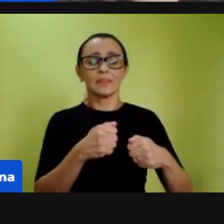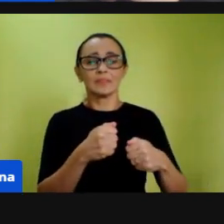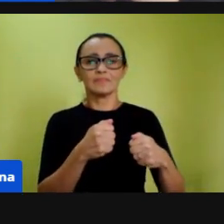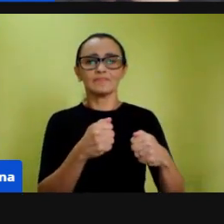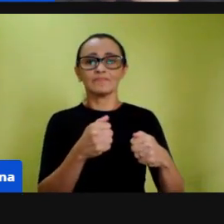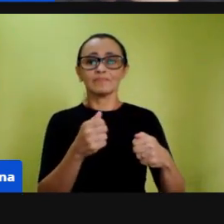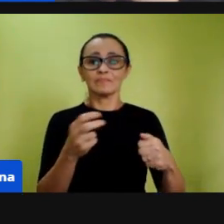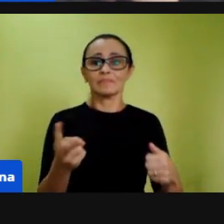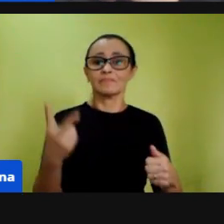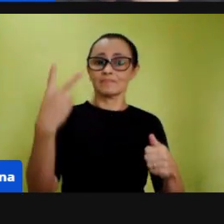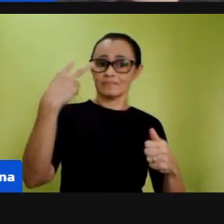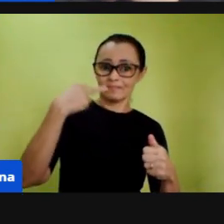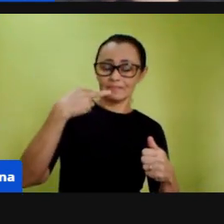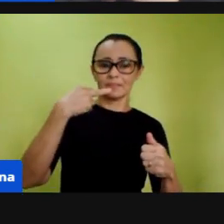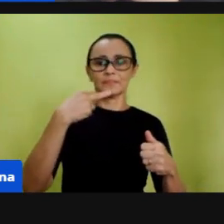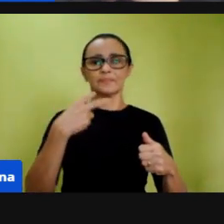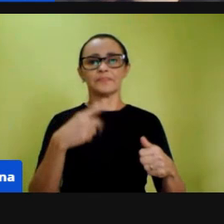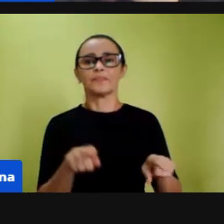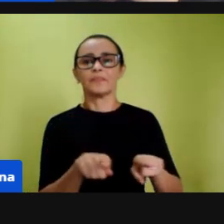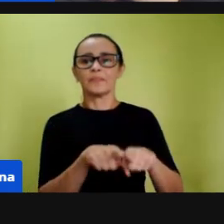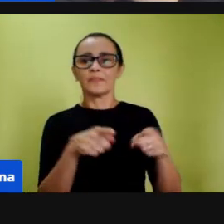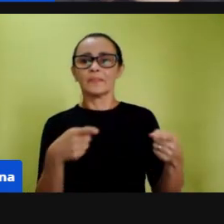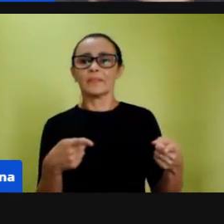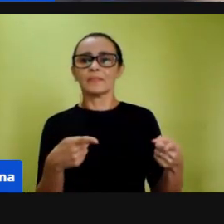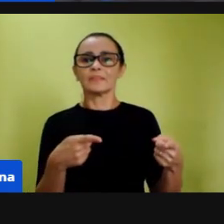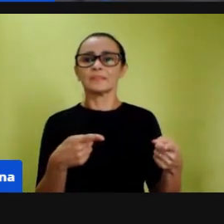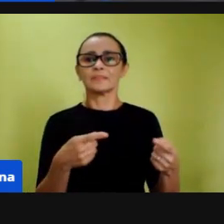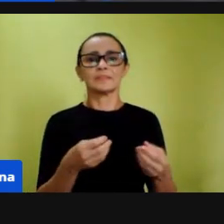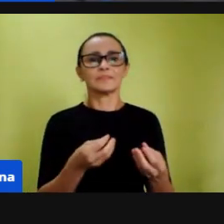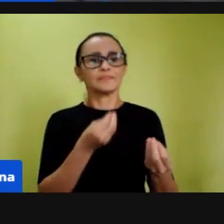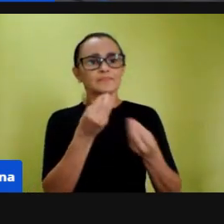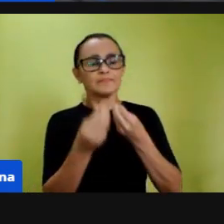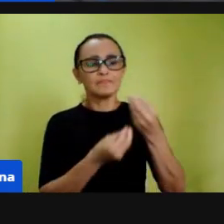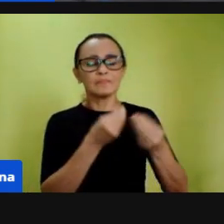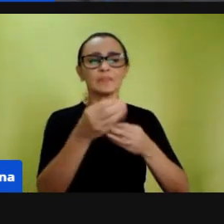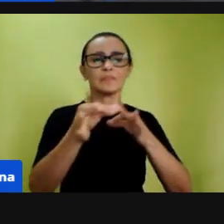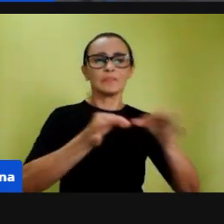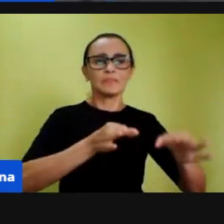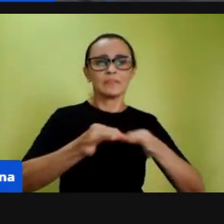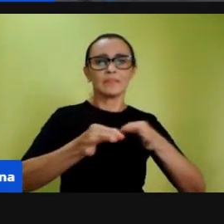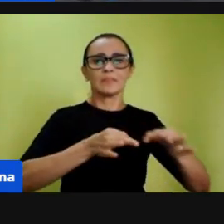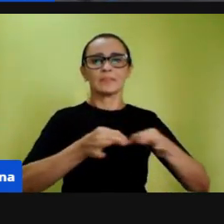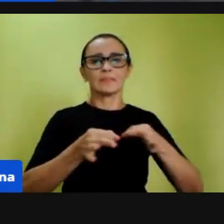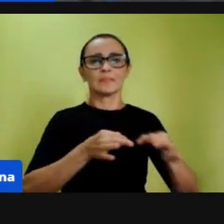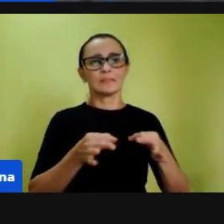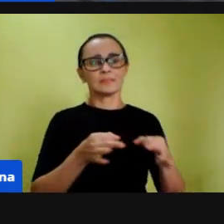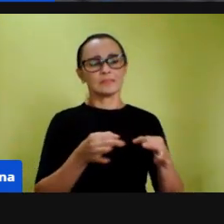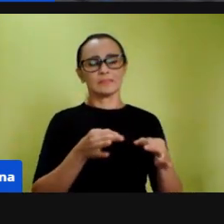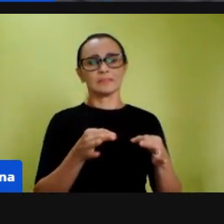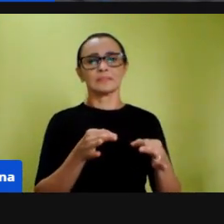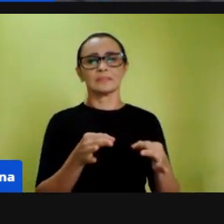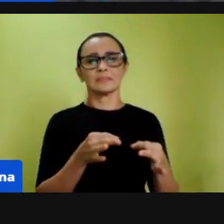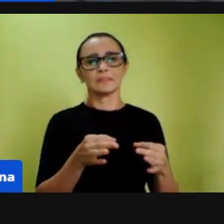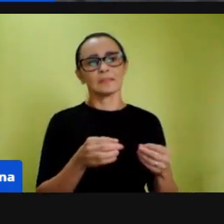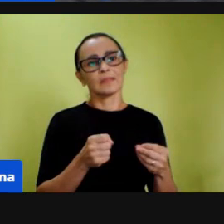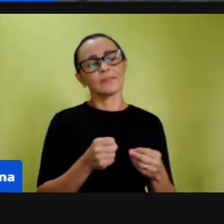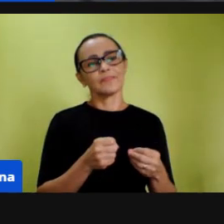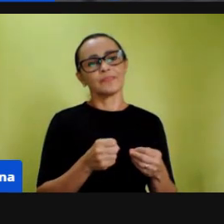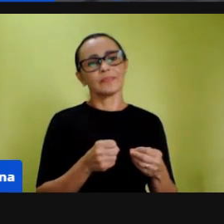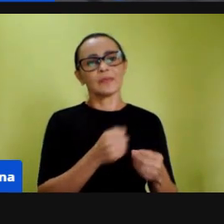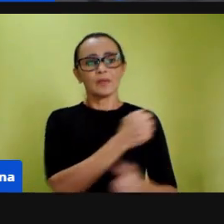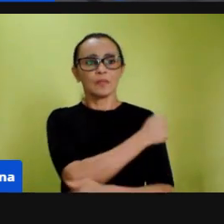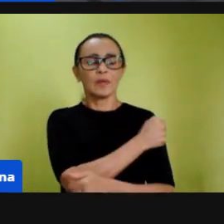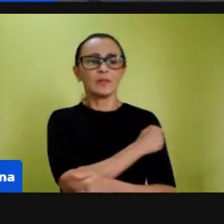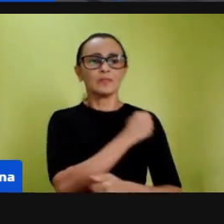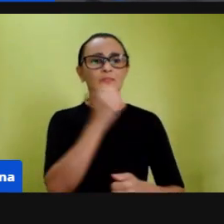com ele. Mas eu também tinha que arrumar uma forma de fazer isso de forma que ele compreendesse que a aula estava acontecendo. Então, eu tinha